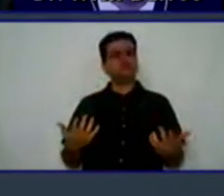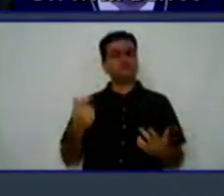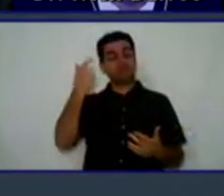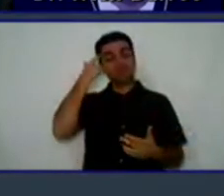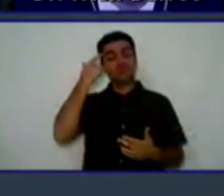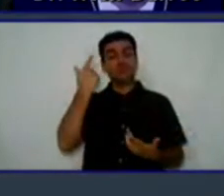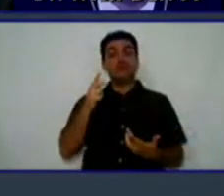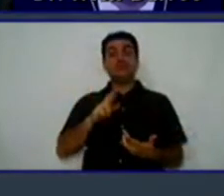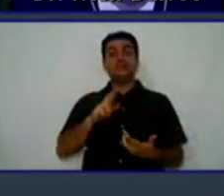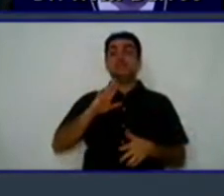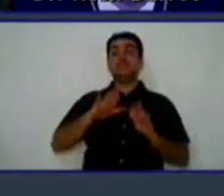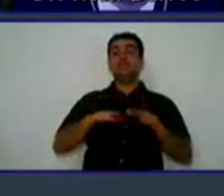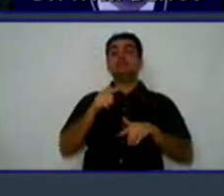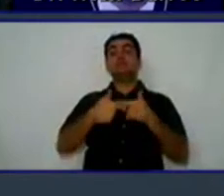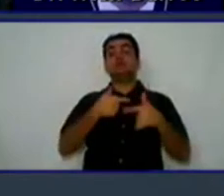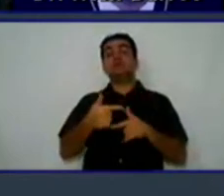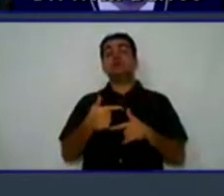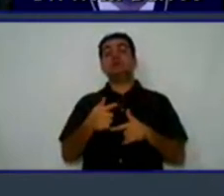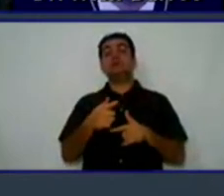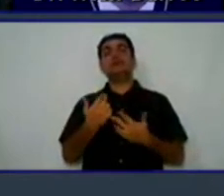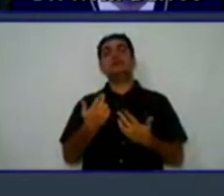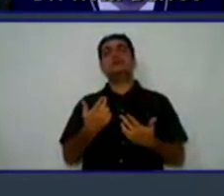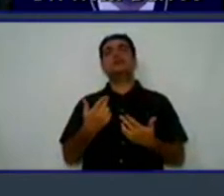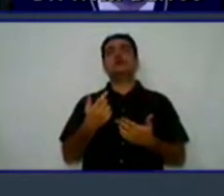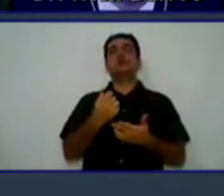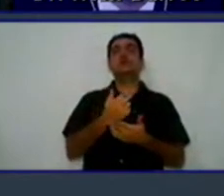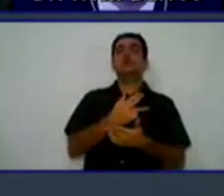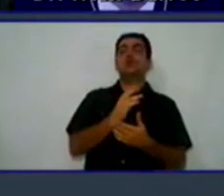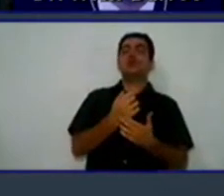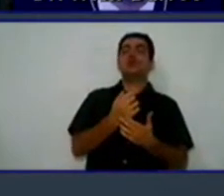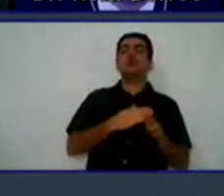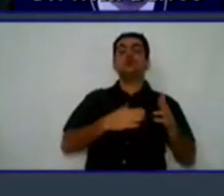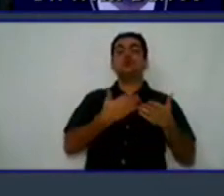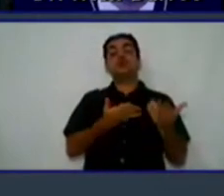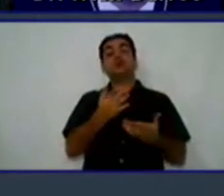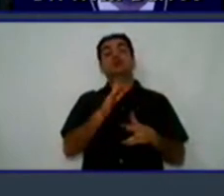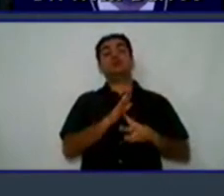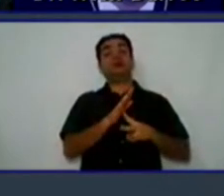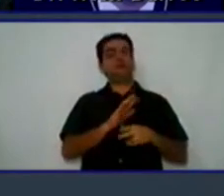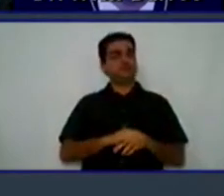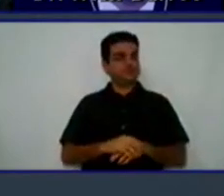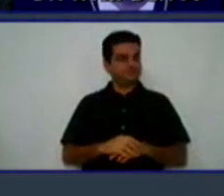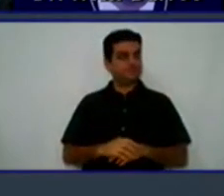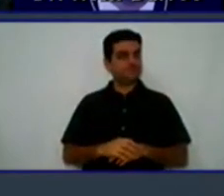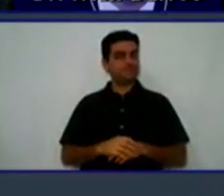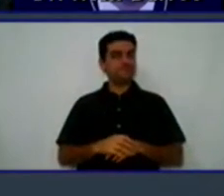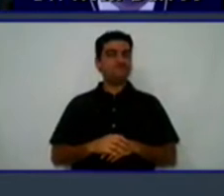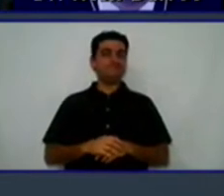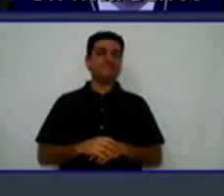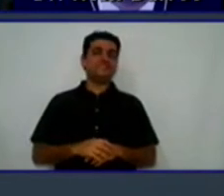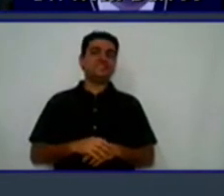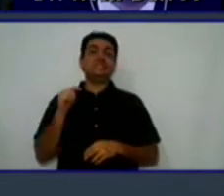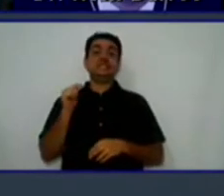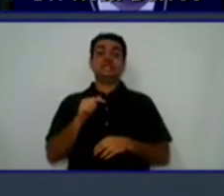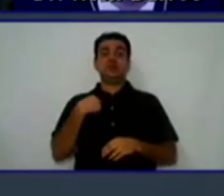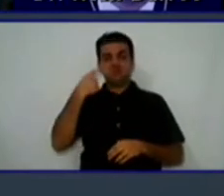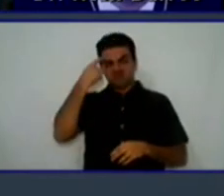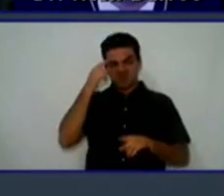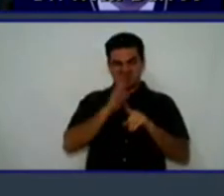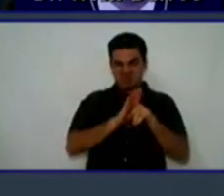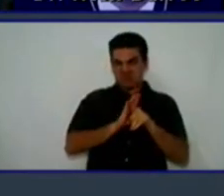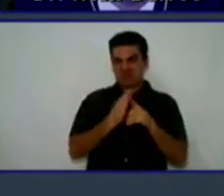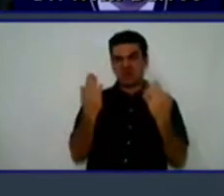estão, eventualmente, no caso, dirigindo partido político. E não há de se falar em análise